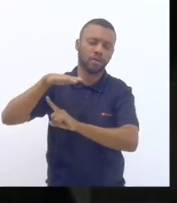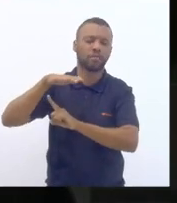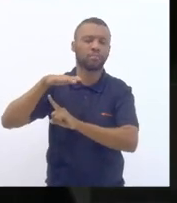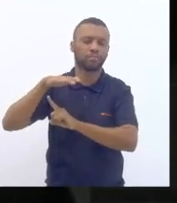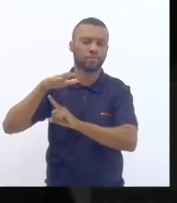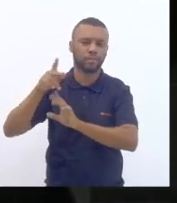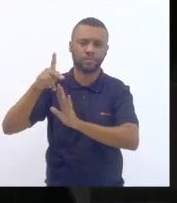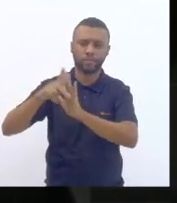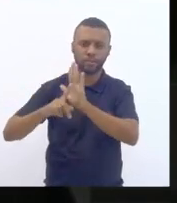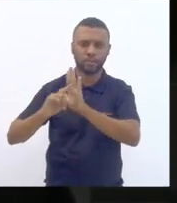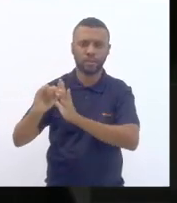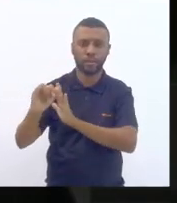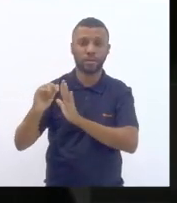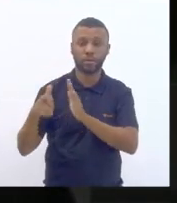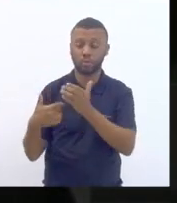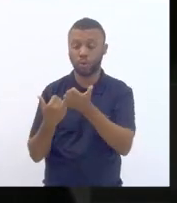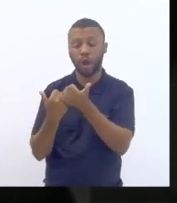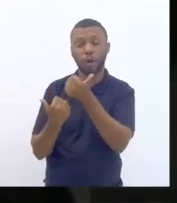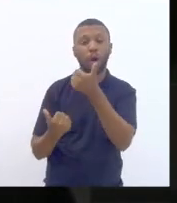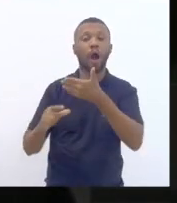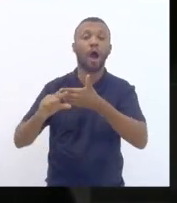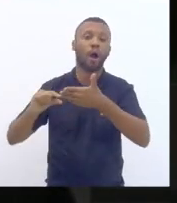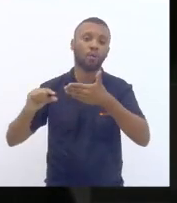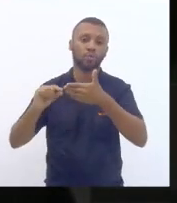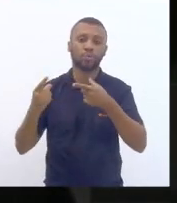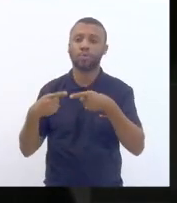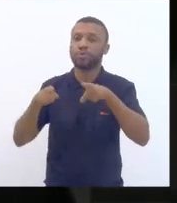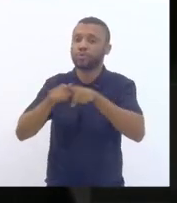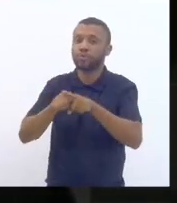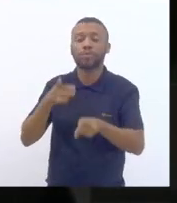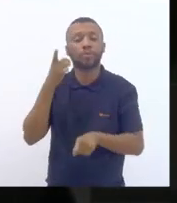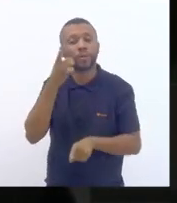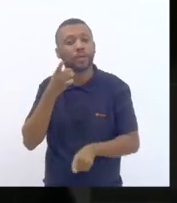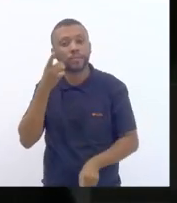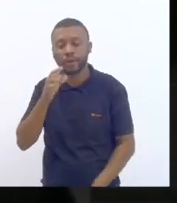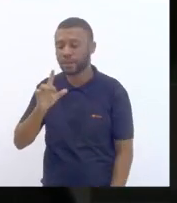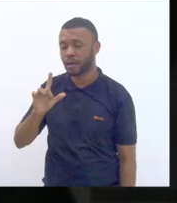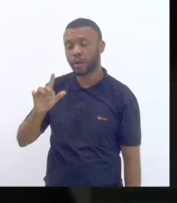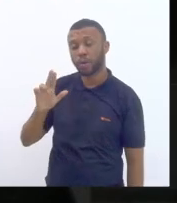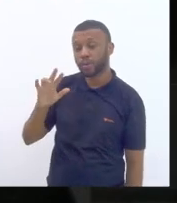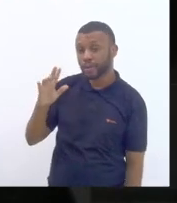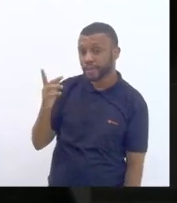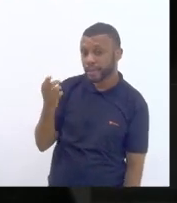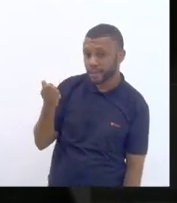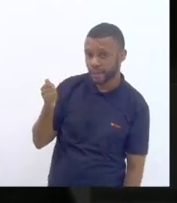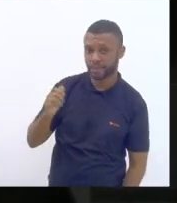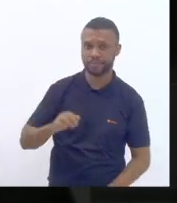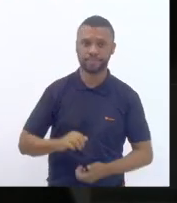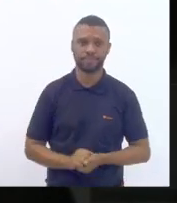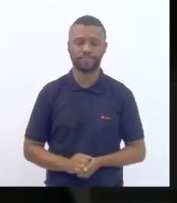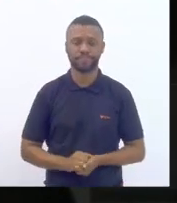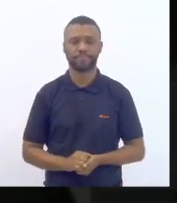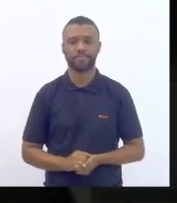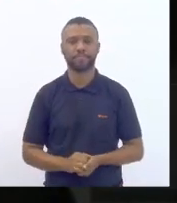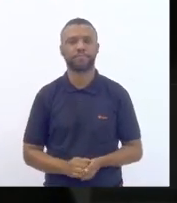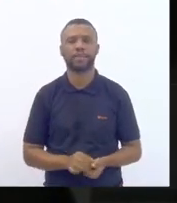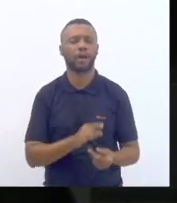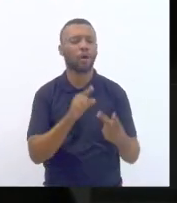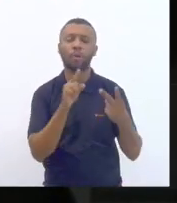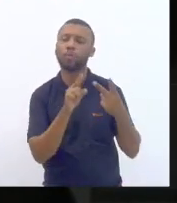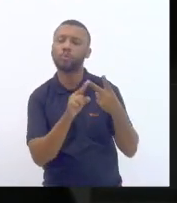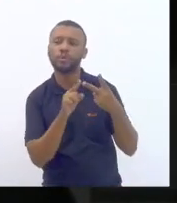deputada Lucinha e o segundo seu presidente eu nem sei